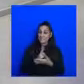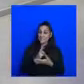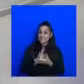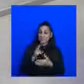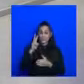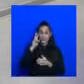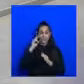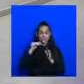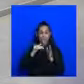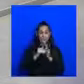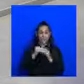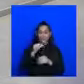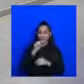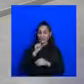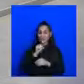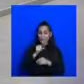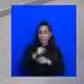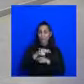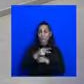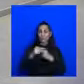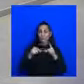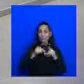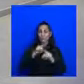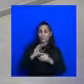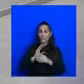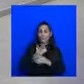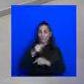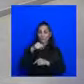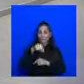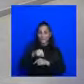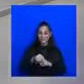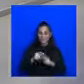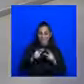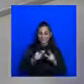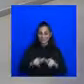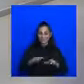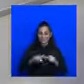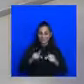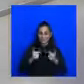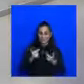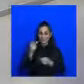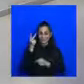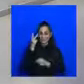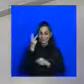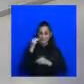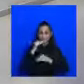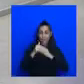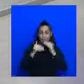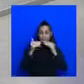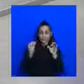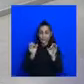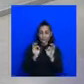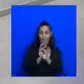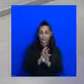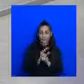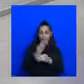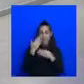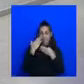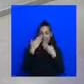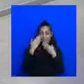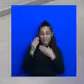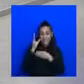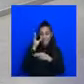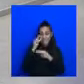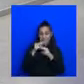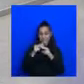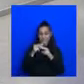Sempre de segunda a sábado, os sorteios ocorrem aqui mesmo no Espaço da Sorte, em São Paulo. Procedimento realizado, agradecemos ao Paulo,